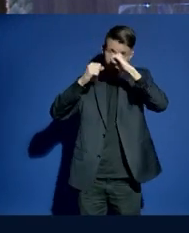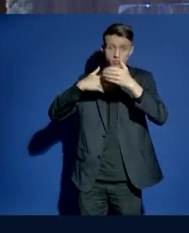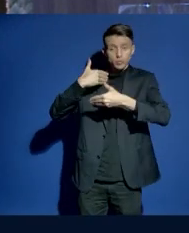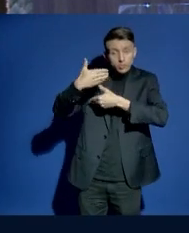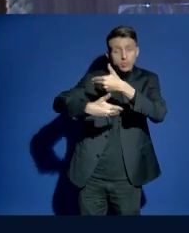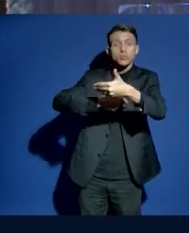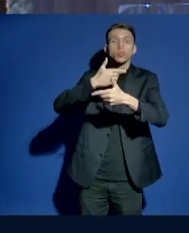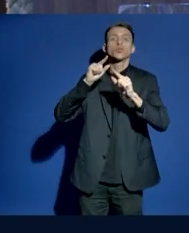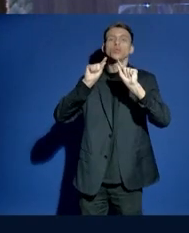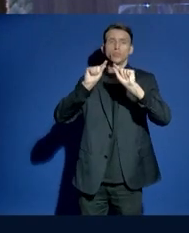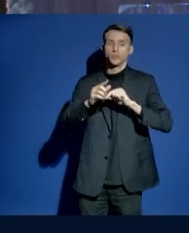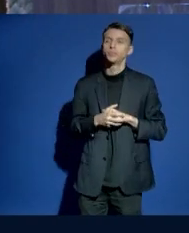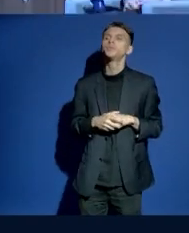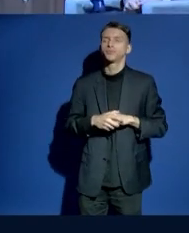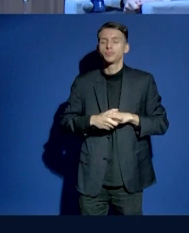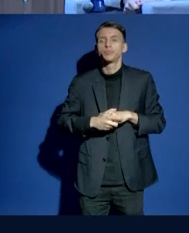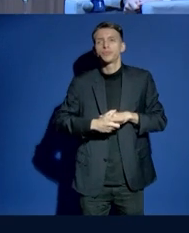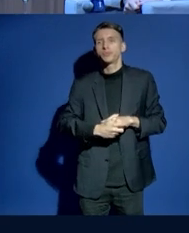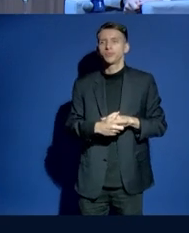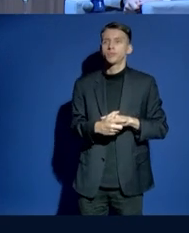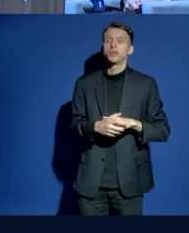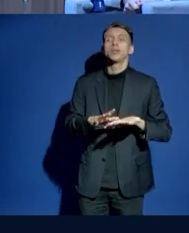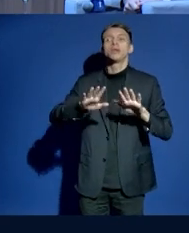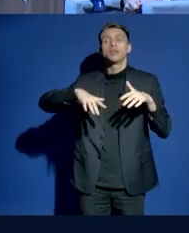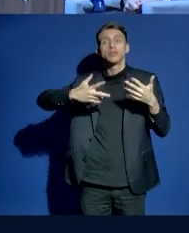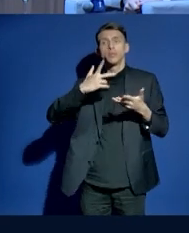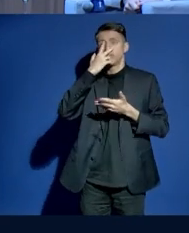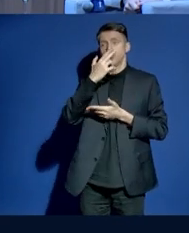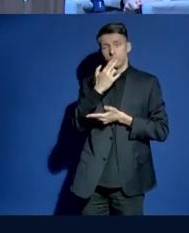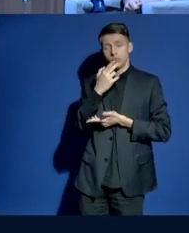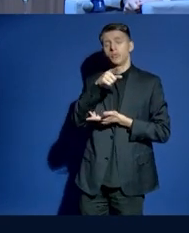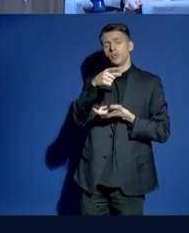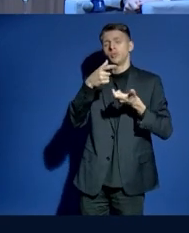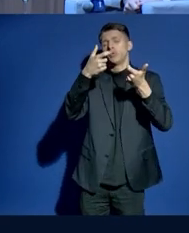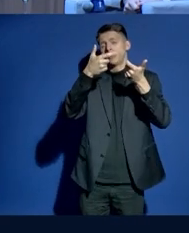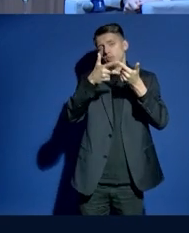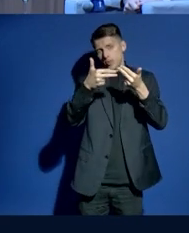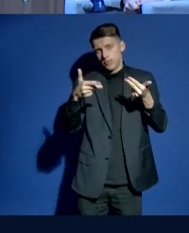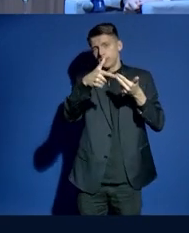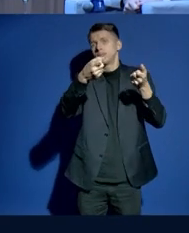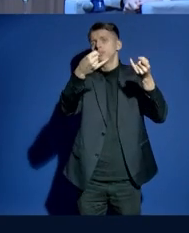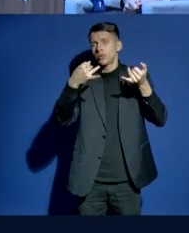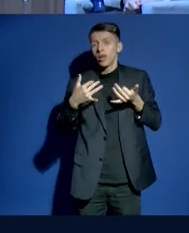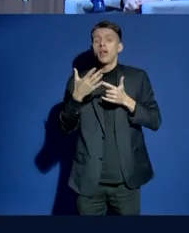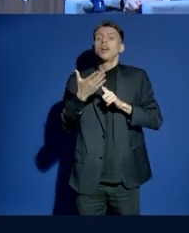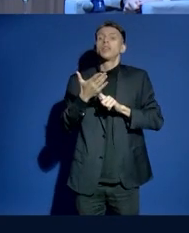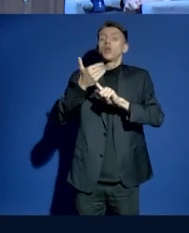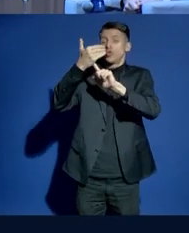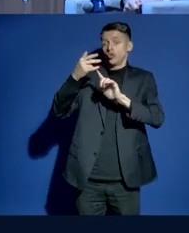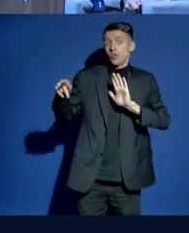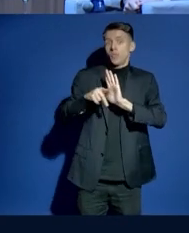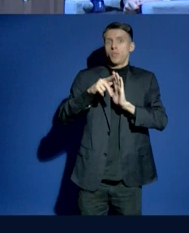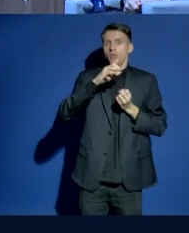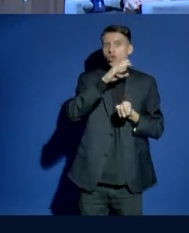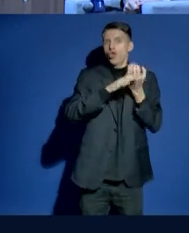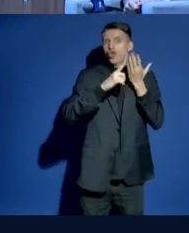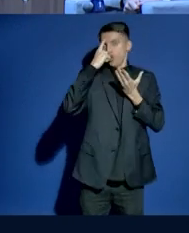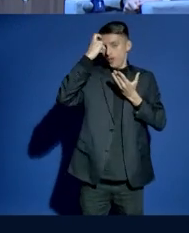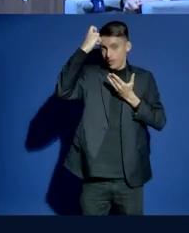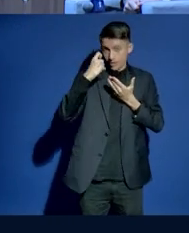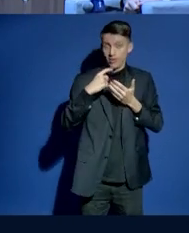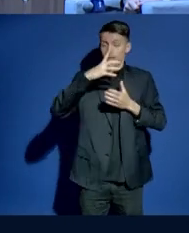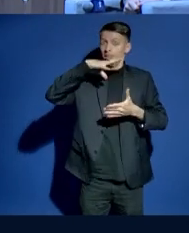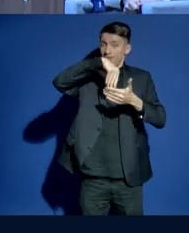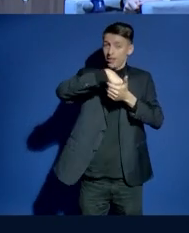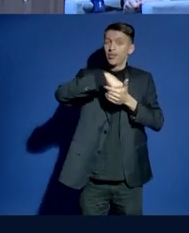jornada então um bom ponto que que foi que você lembrou que essa tecnologia é uma tecnologia própria que foi